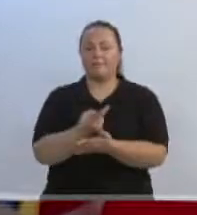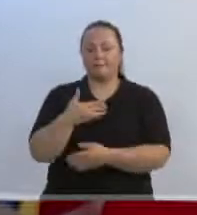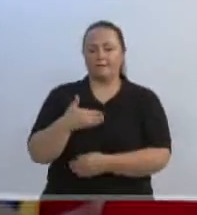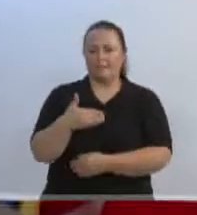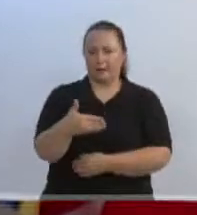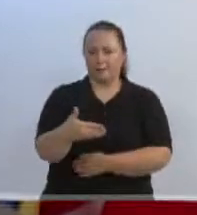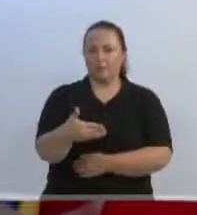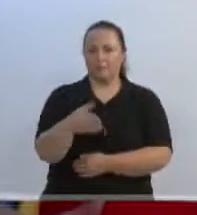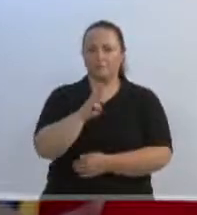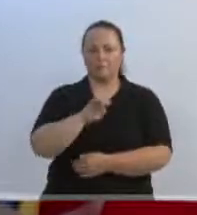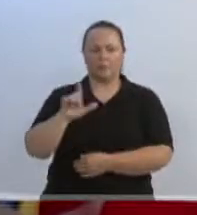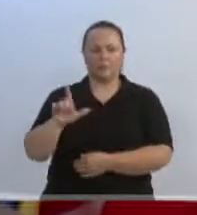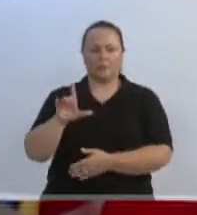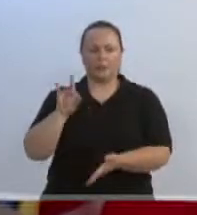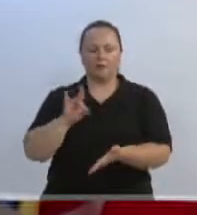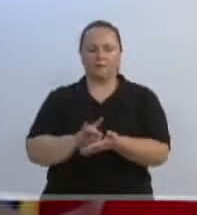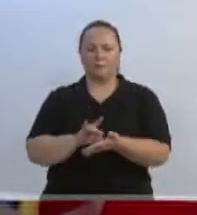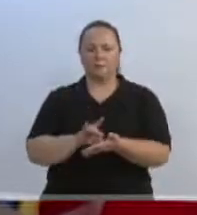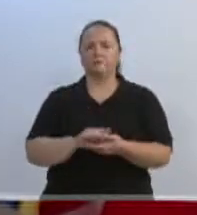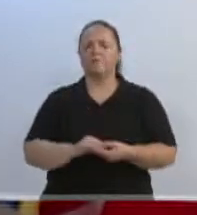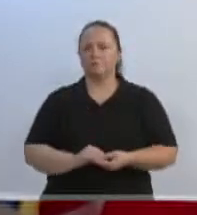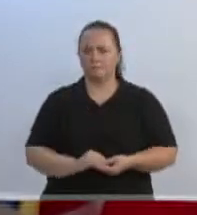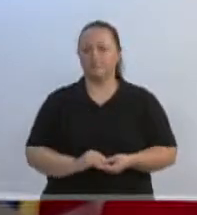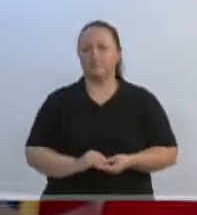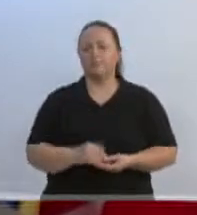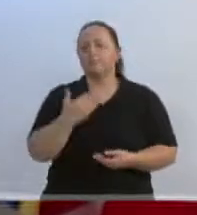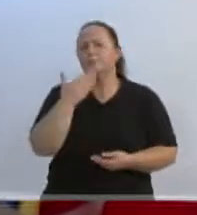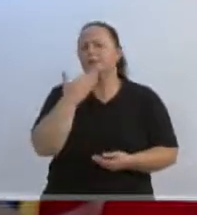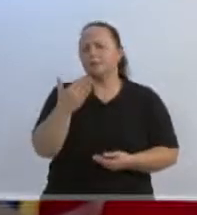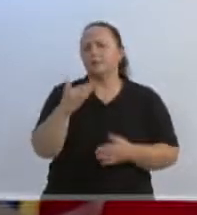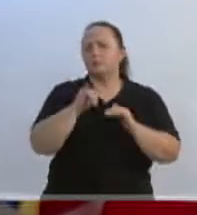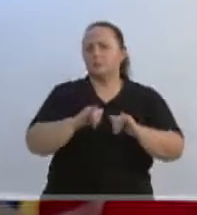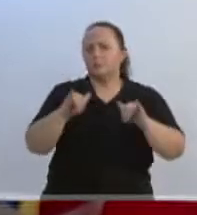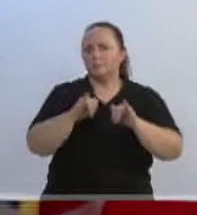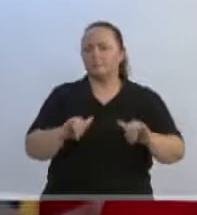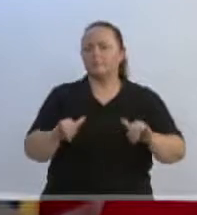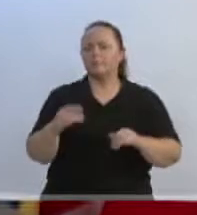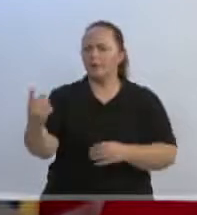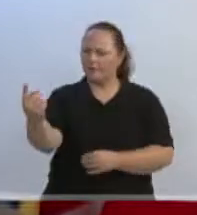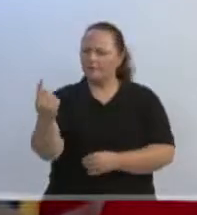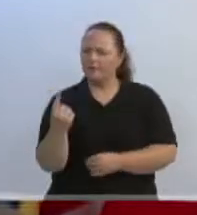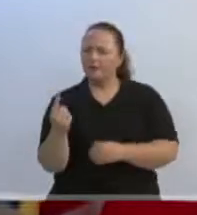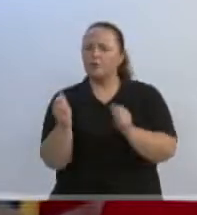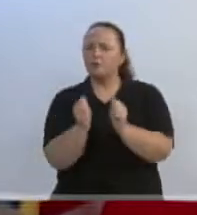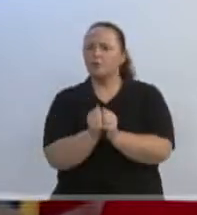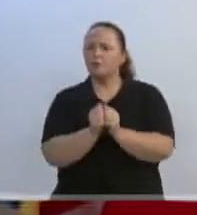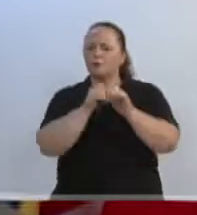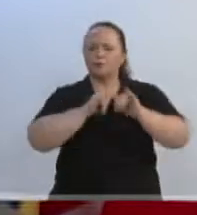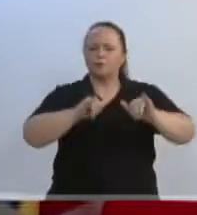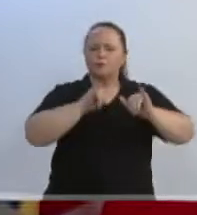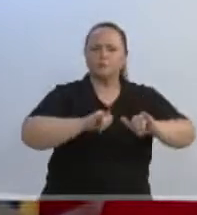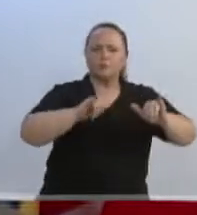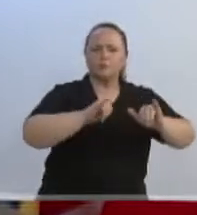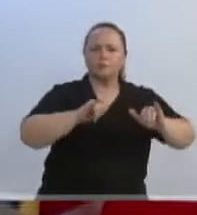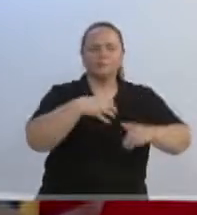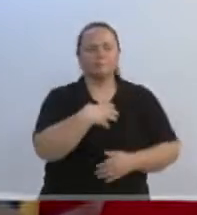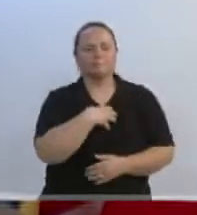cidade pediram hoje para divulgar aqui também venha a ser um disseminador do bem estar